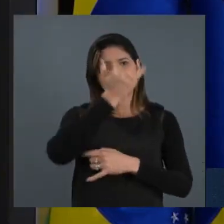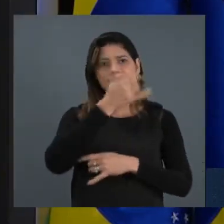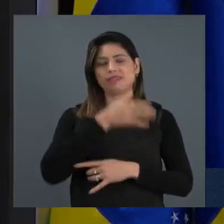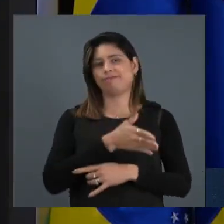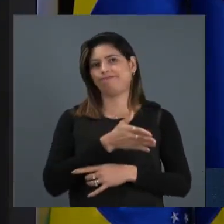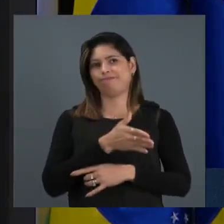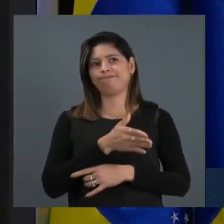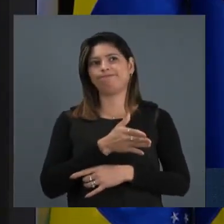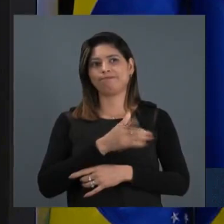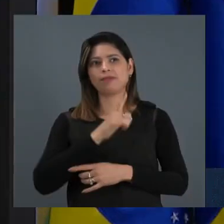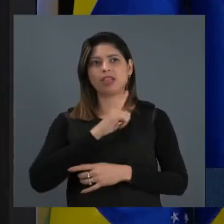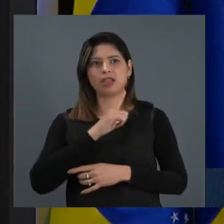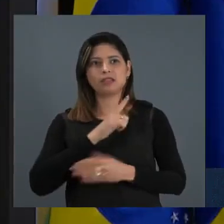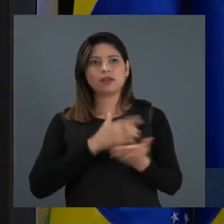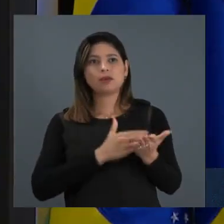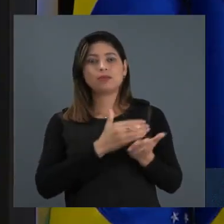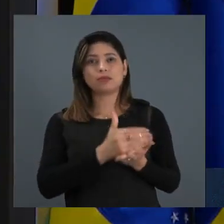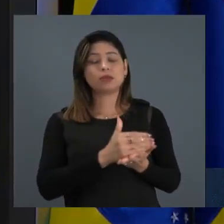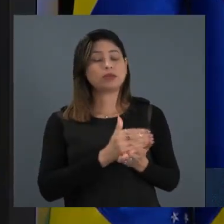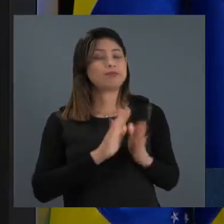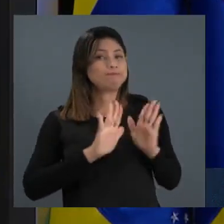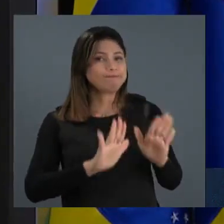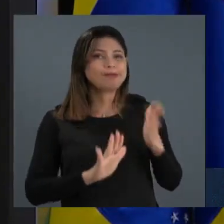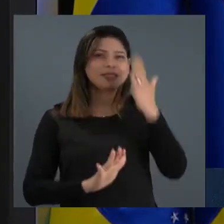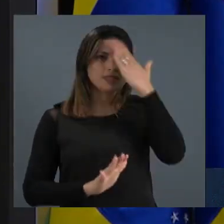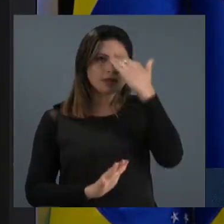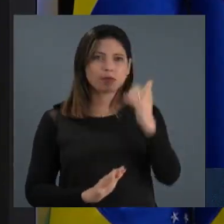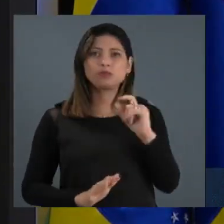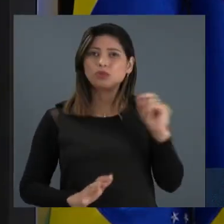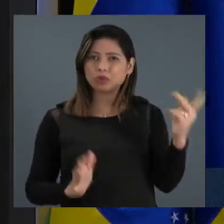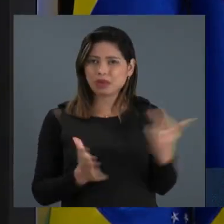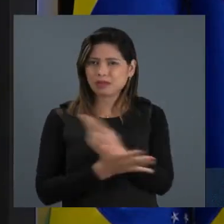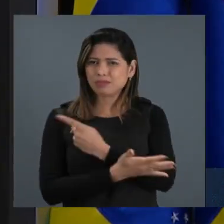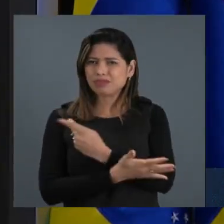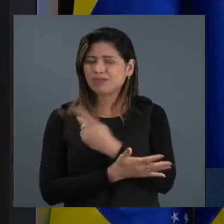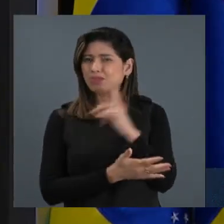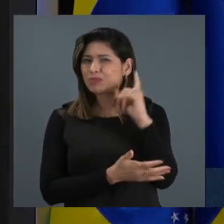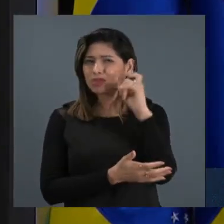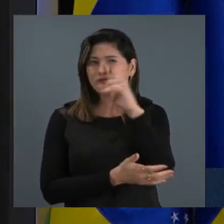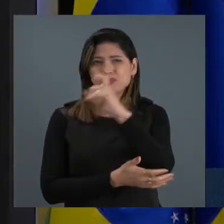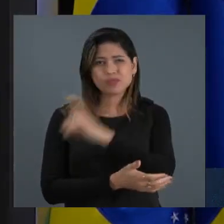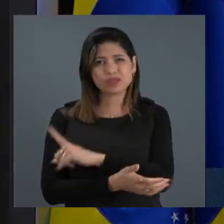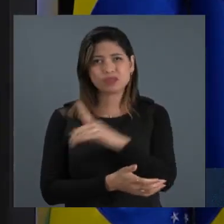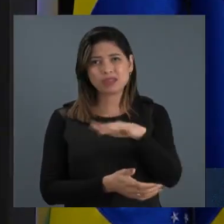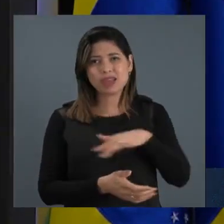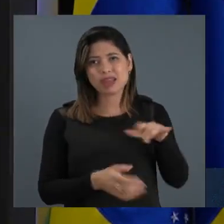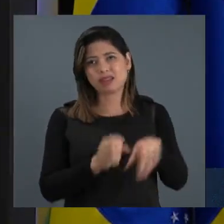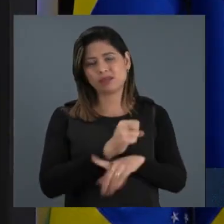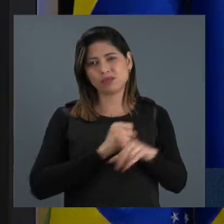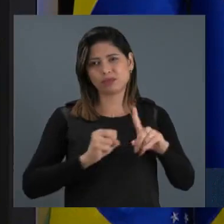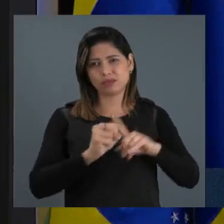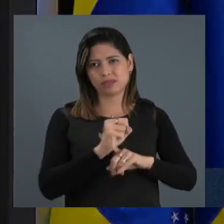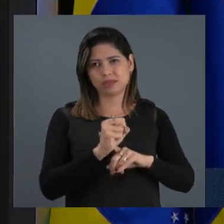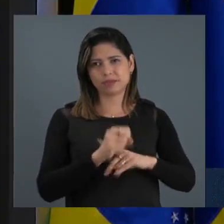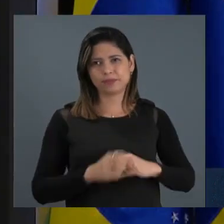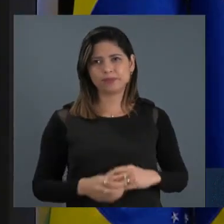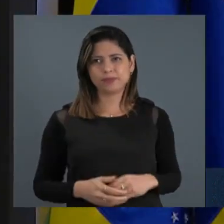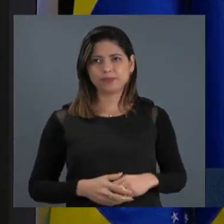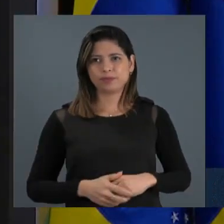tempo a gente sabe do estrago que é feito, do drama social.